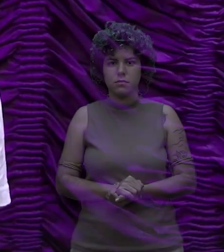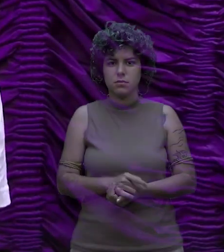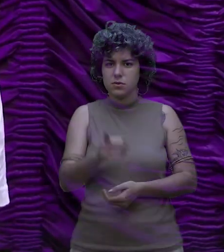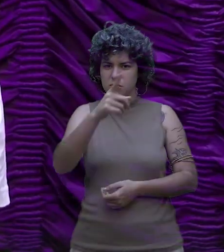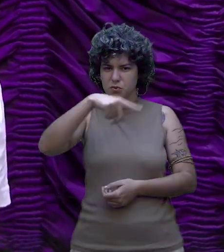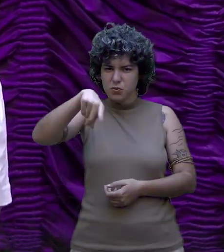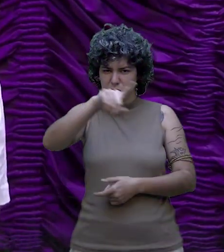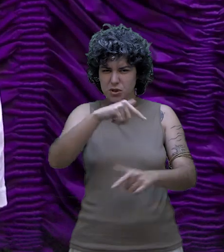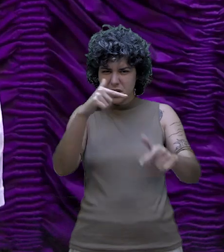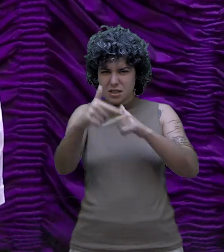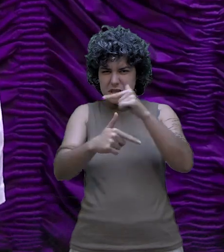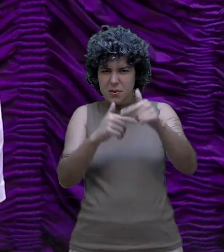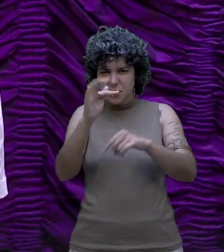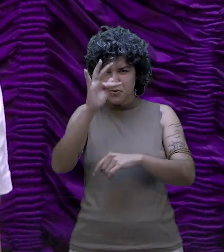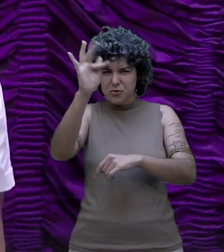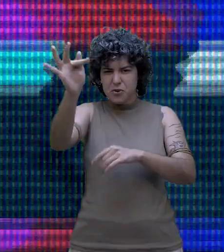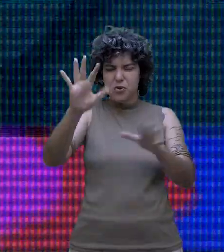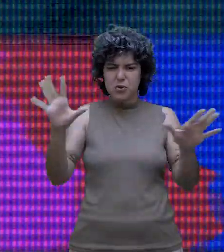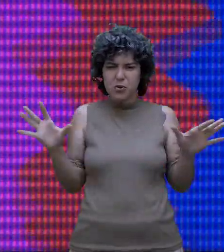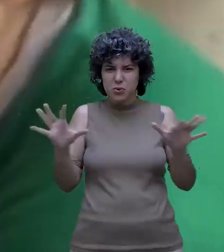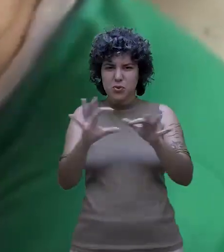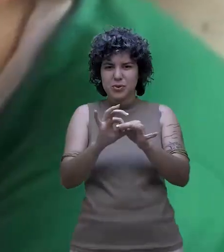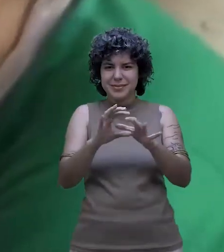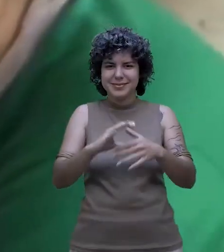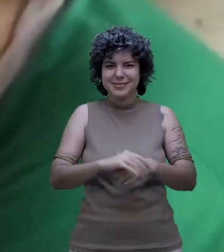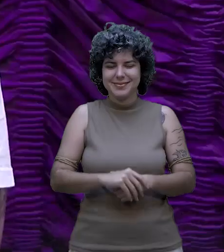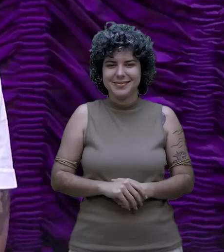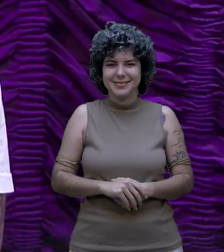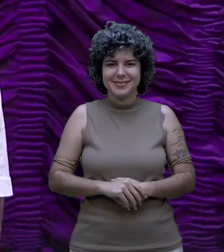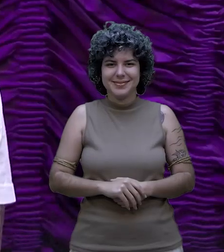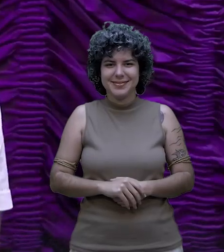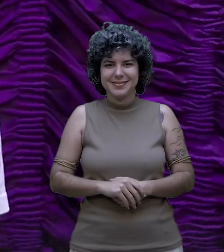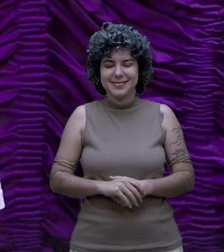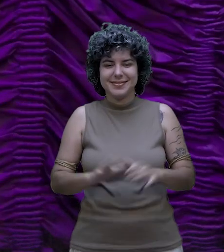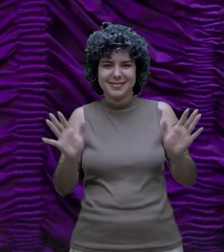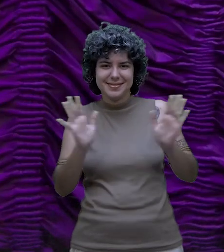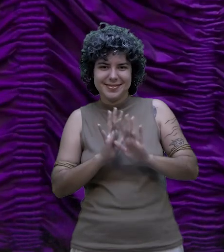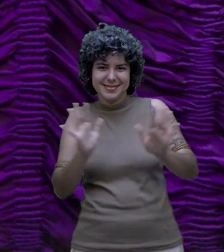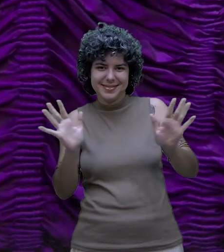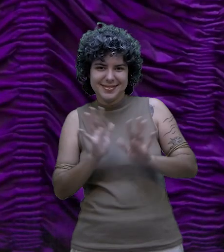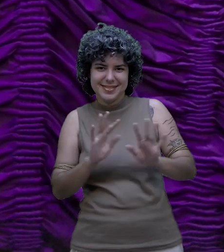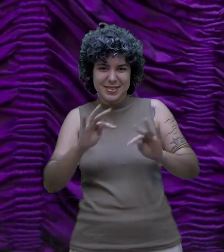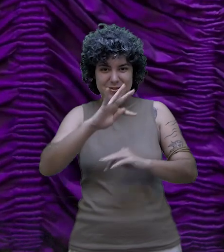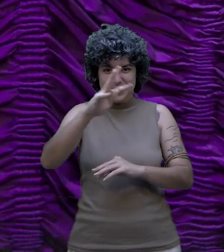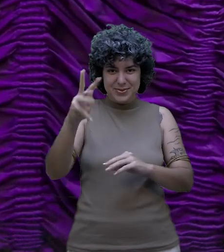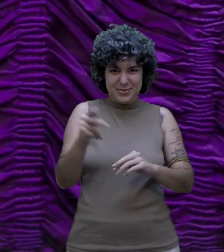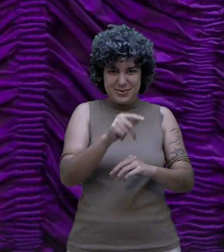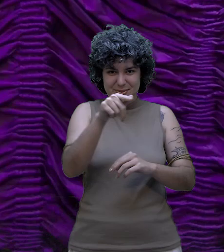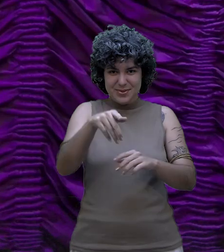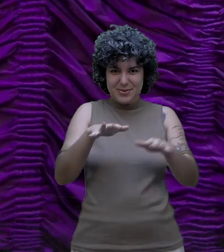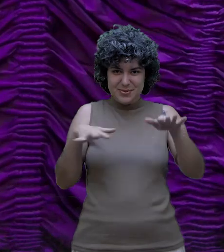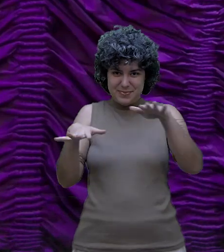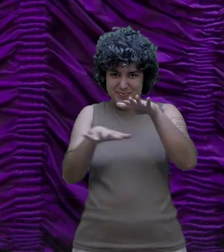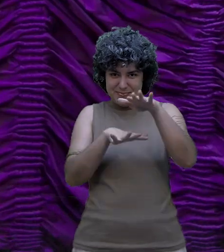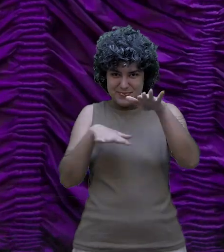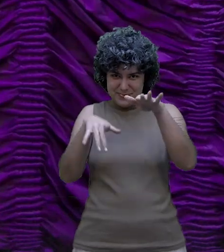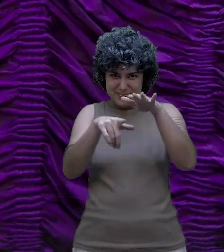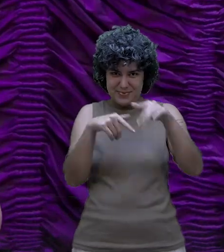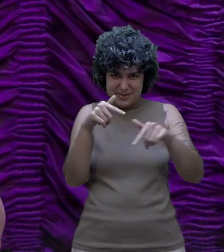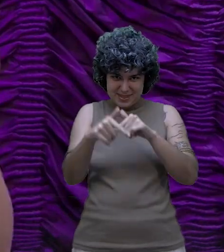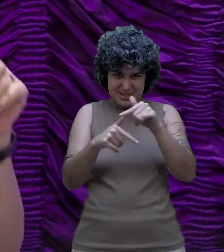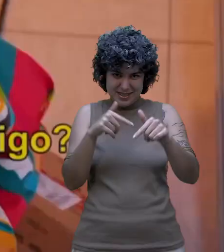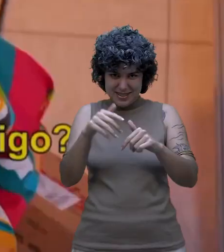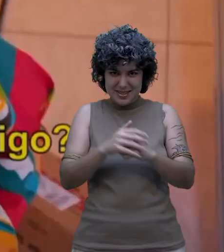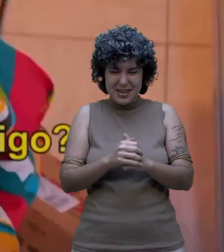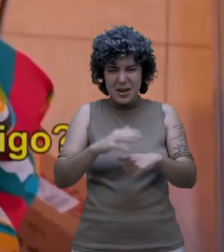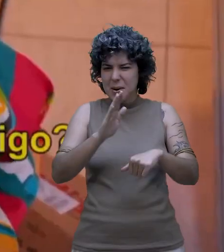Trabalhadorzinhos do futuro, univos! Empolgante! Olá, proletariado do amanhã! Hoje a titia Kelly veio trazer mais do